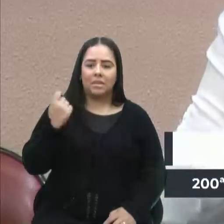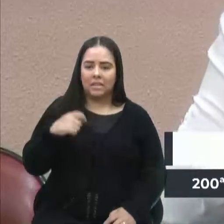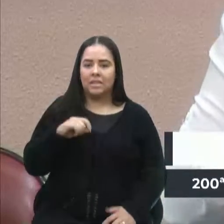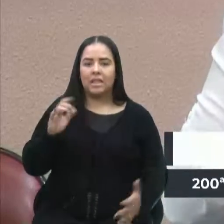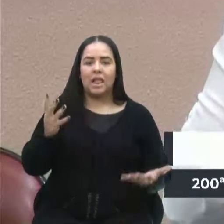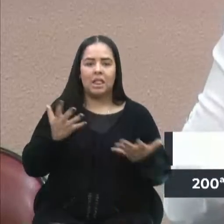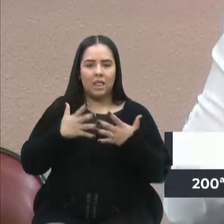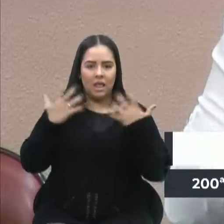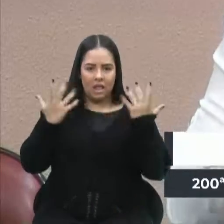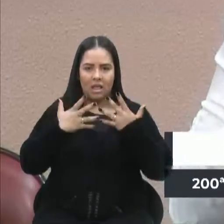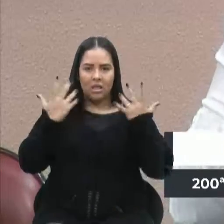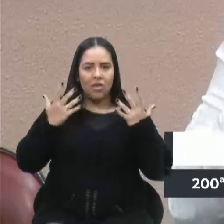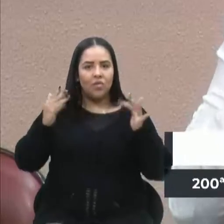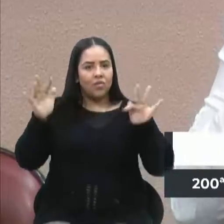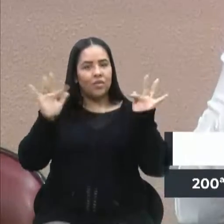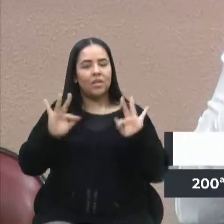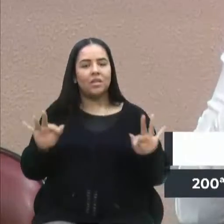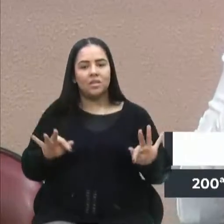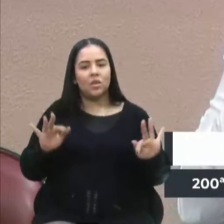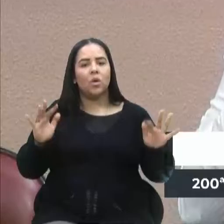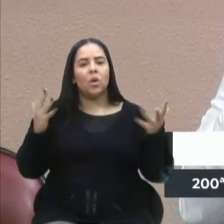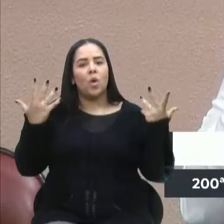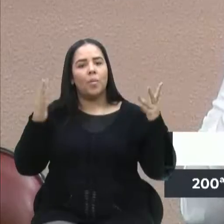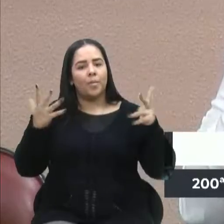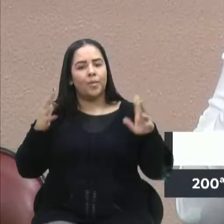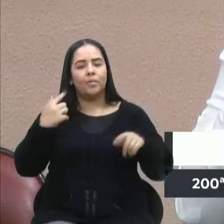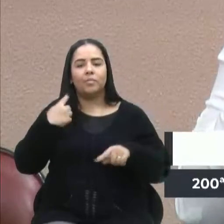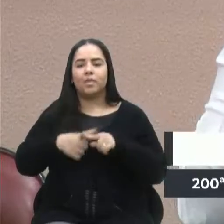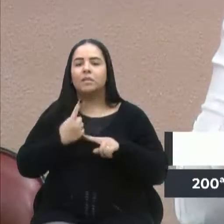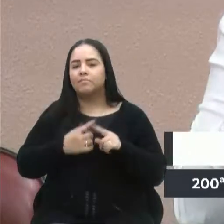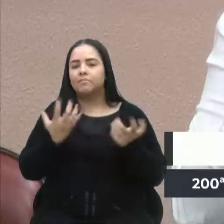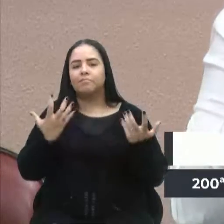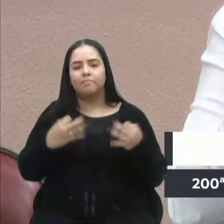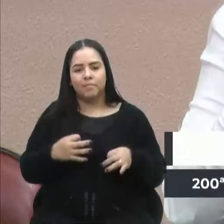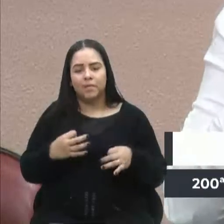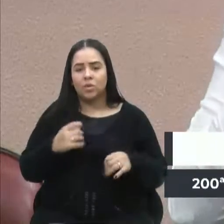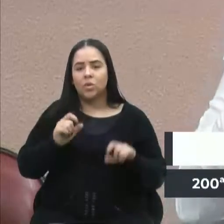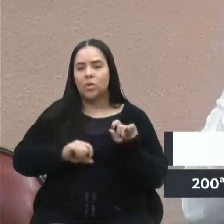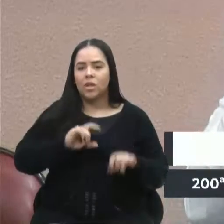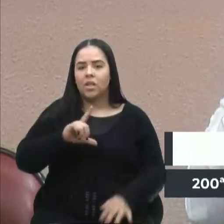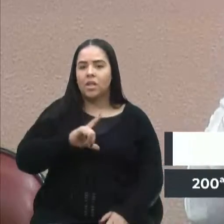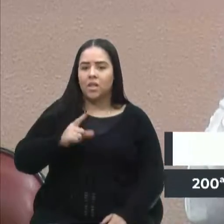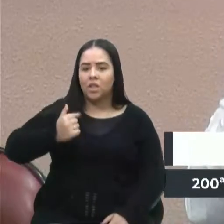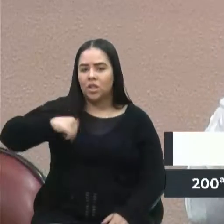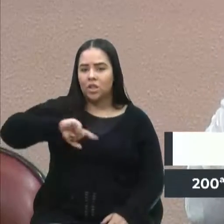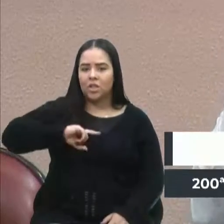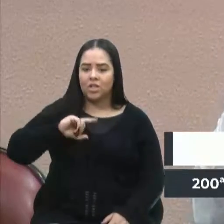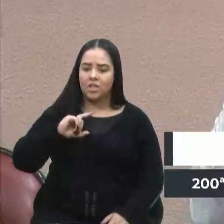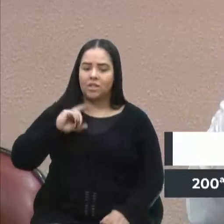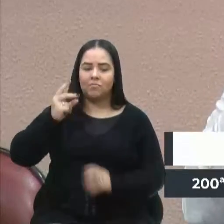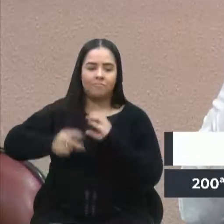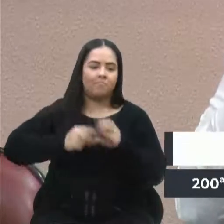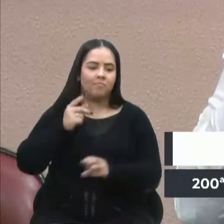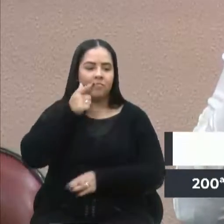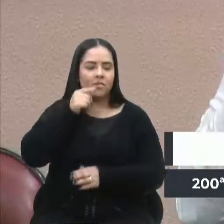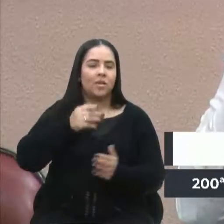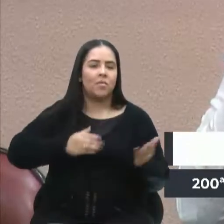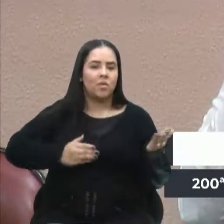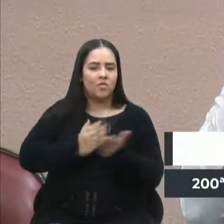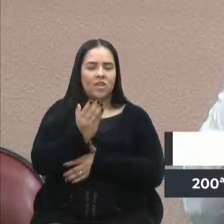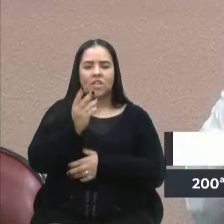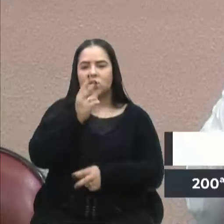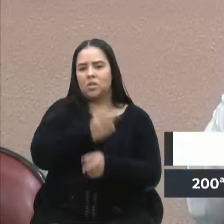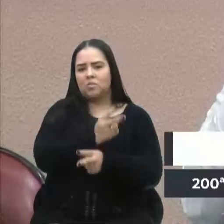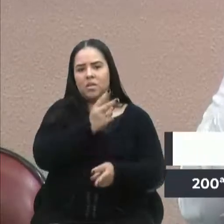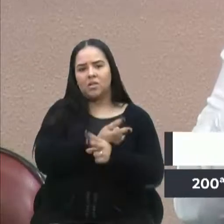alegres, felizes, comemorando, e certamente, né, com os recursos que essa Câmara de Vereadores aprovou para empréstimo,